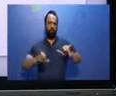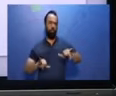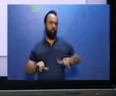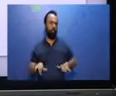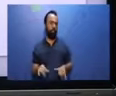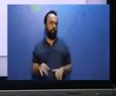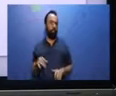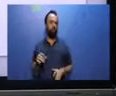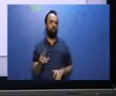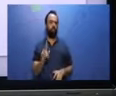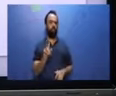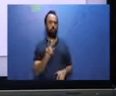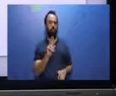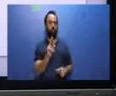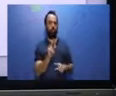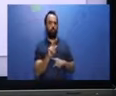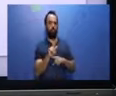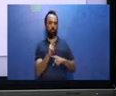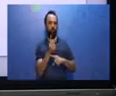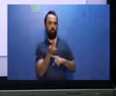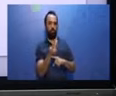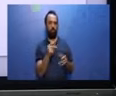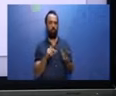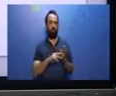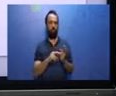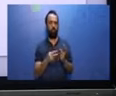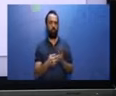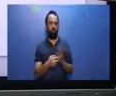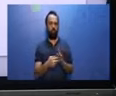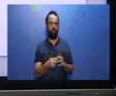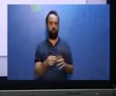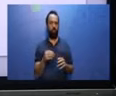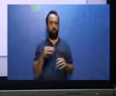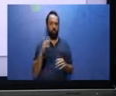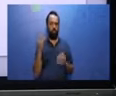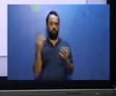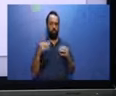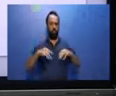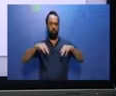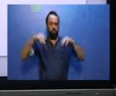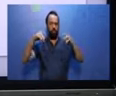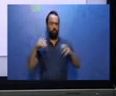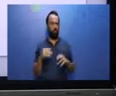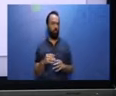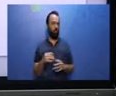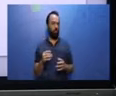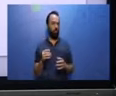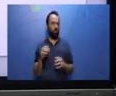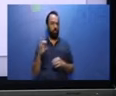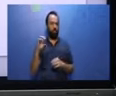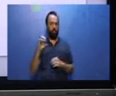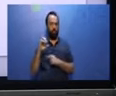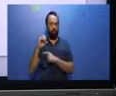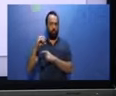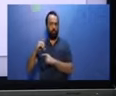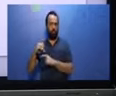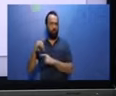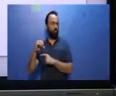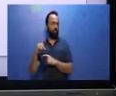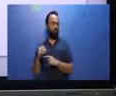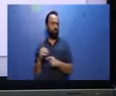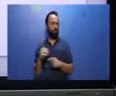é um símbolo h é o hidrogênio o oxigênio esse número aqui é o inpi que ele vai